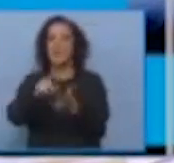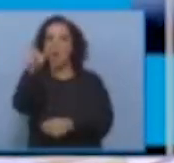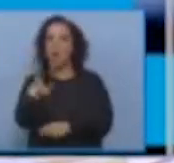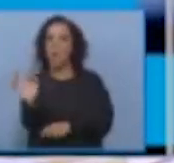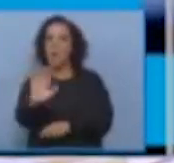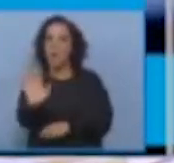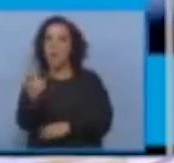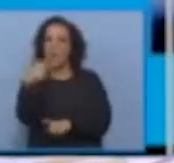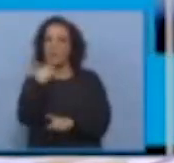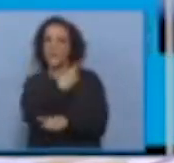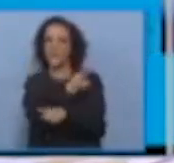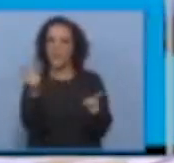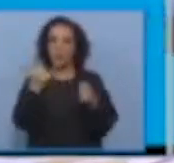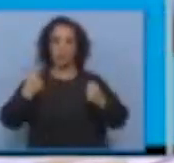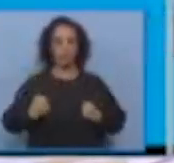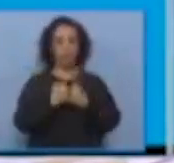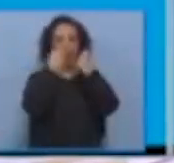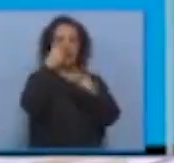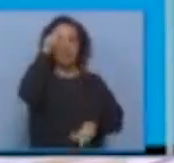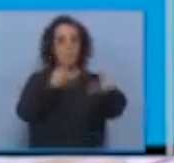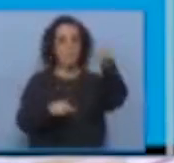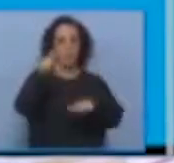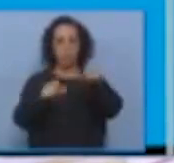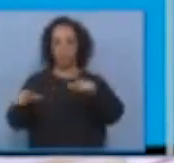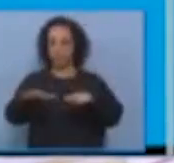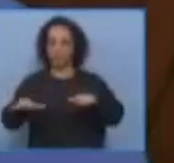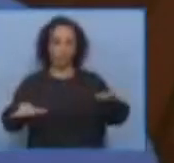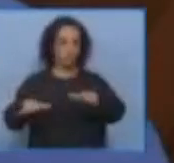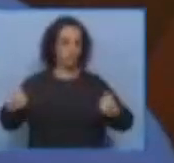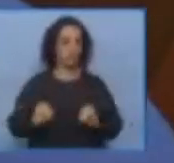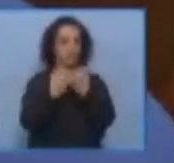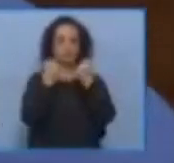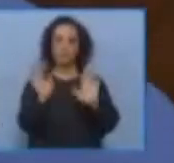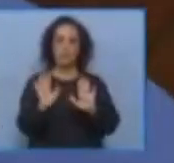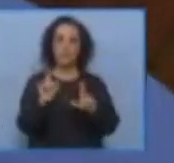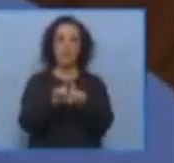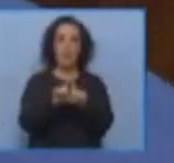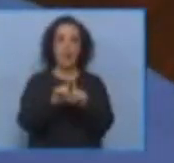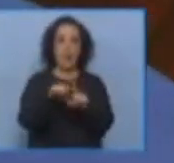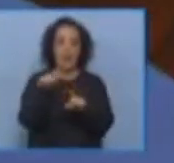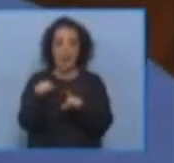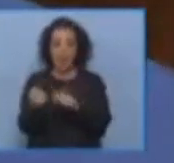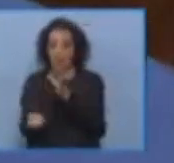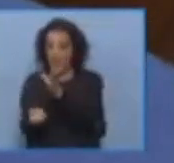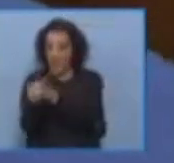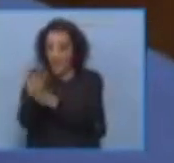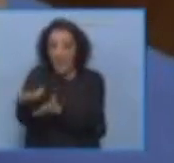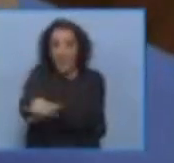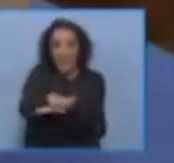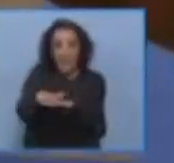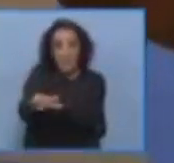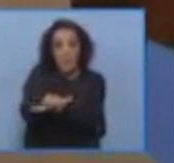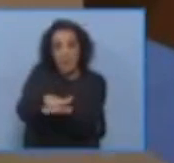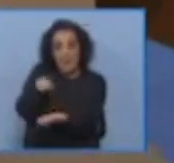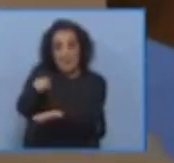ele falava do choque de civilizações. É tentar, na raiz das próprias civilizações, encontrar aquilo